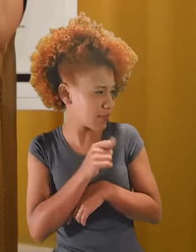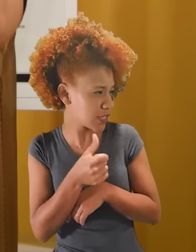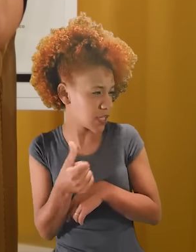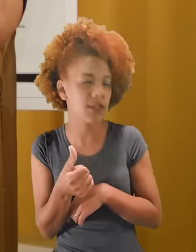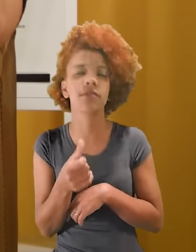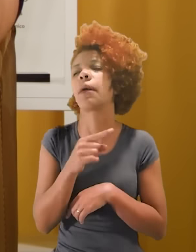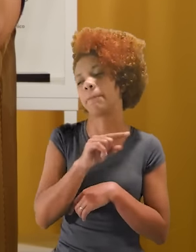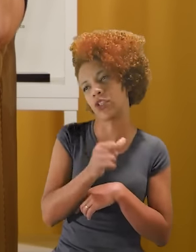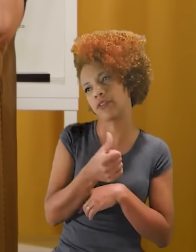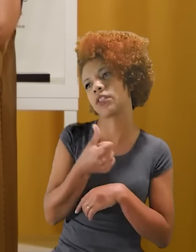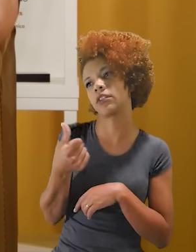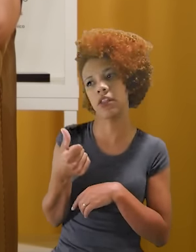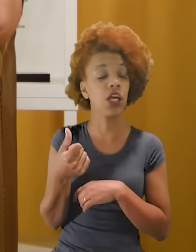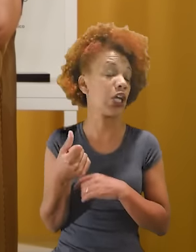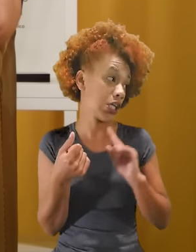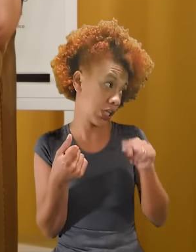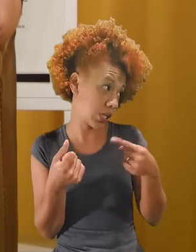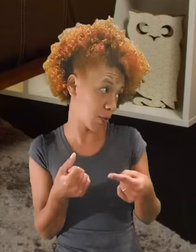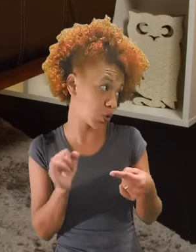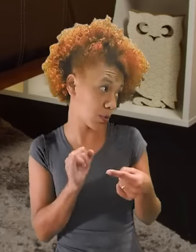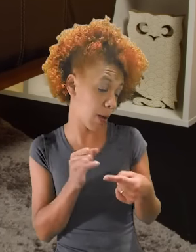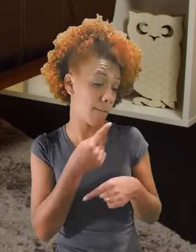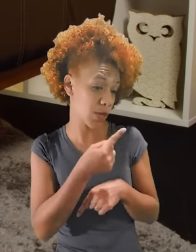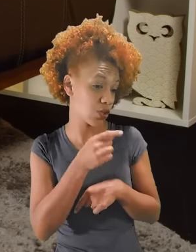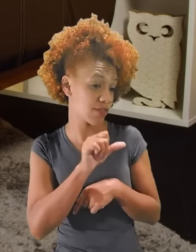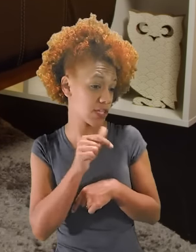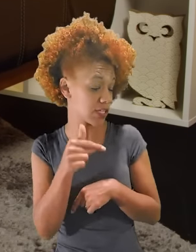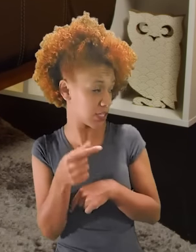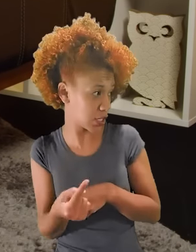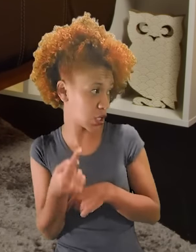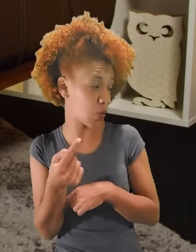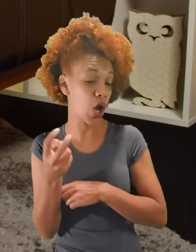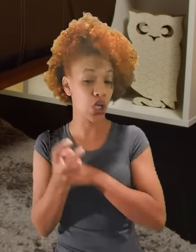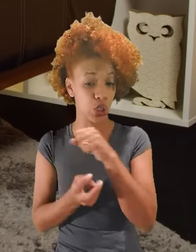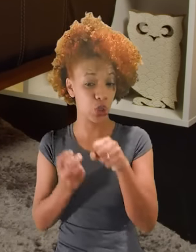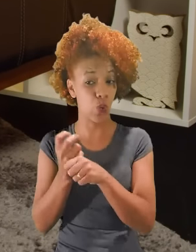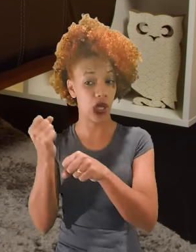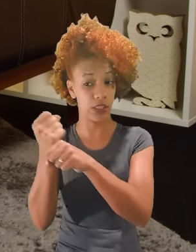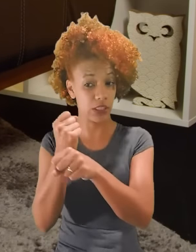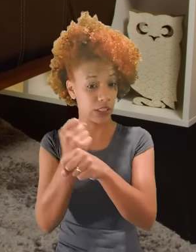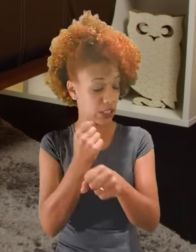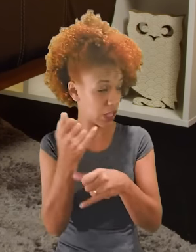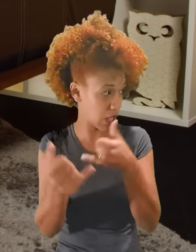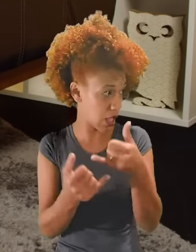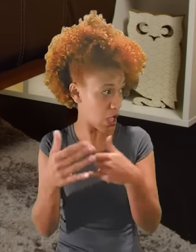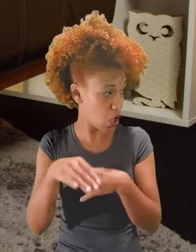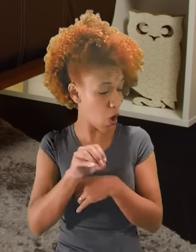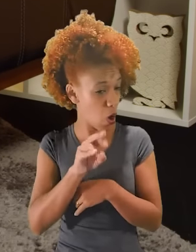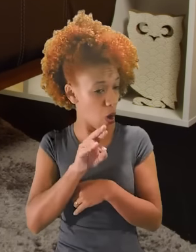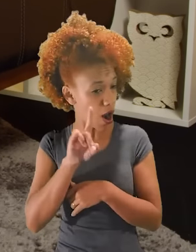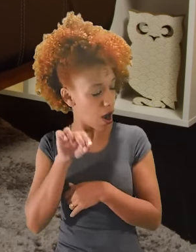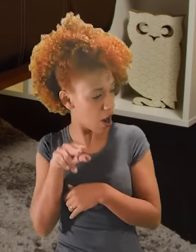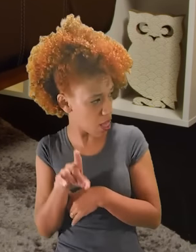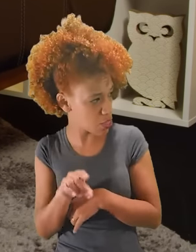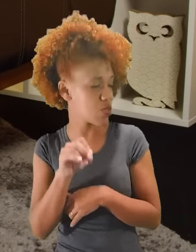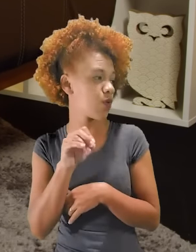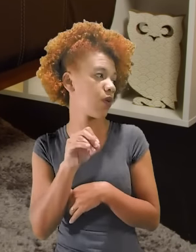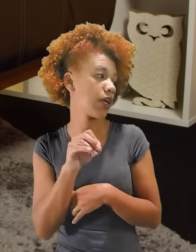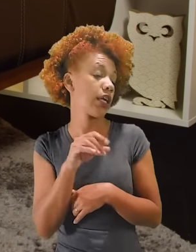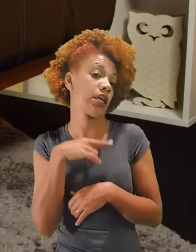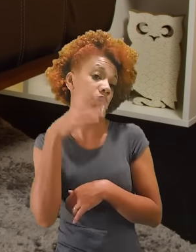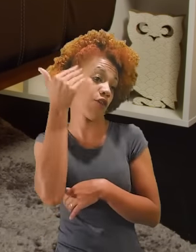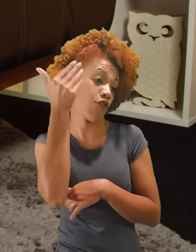em... 66. É, o irmão morre em 71. Em 71. Ou seja, foram cinco anos. Para a construção desse parque em Orlando. Isso. Que... Acredito que é o